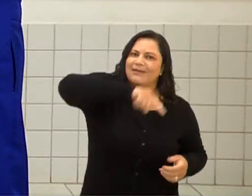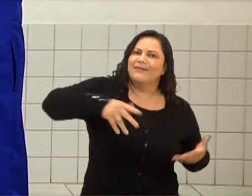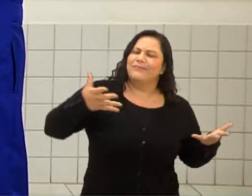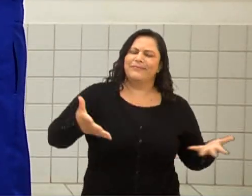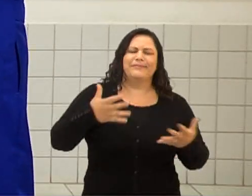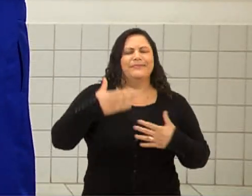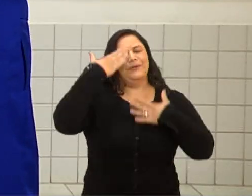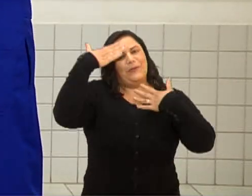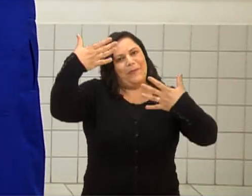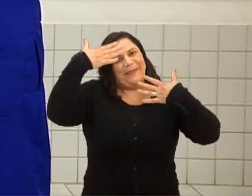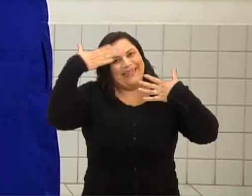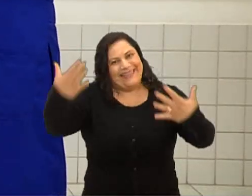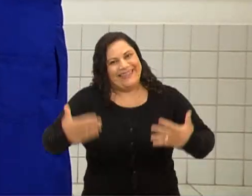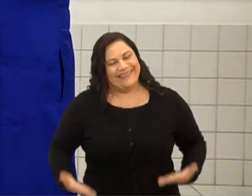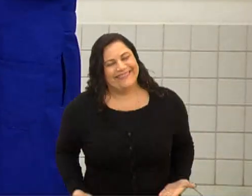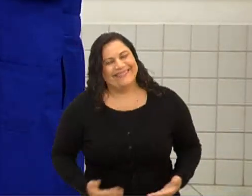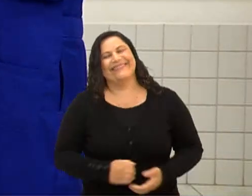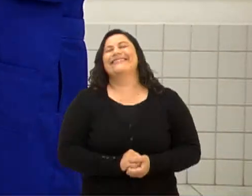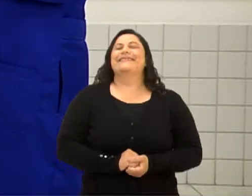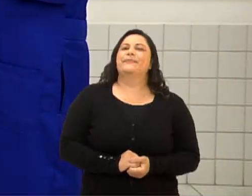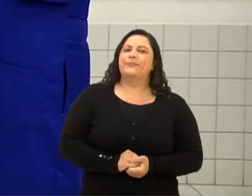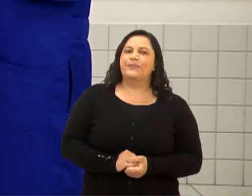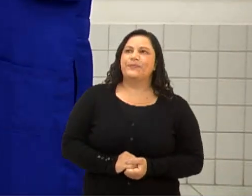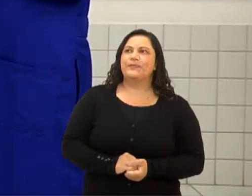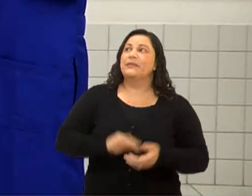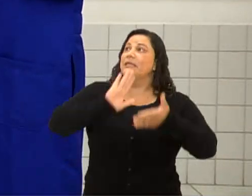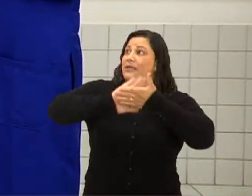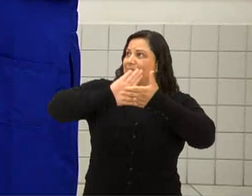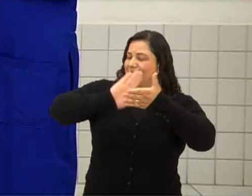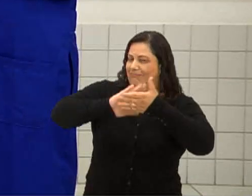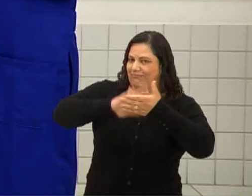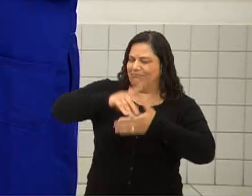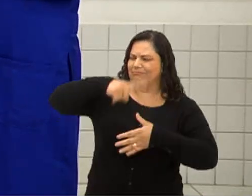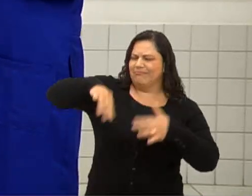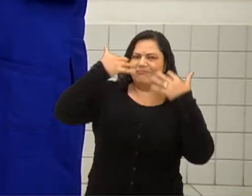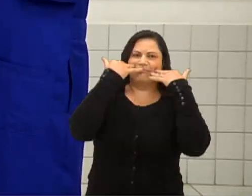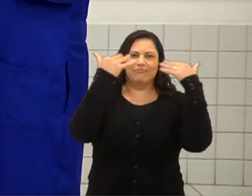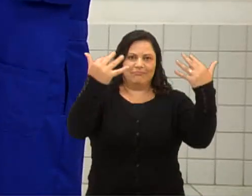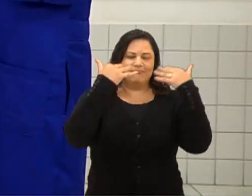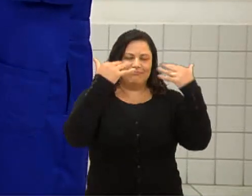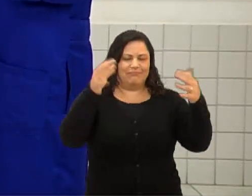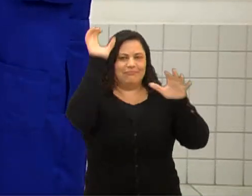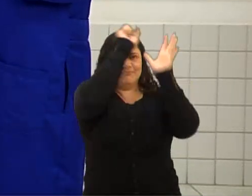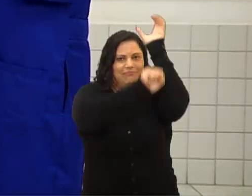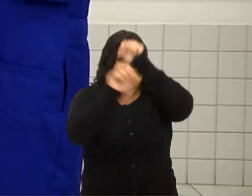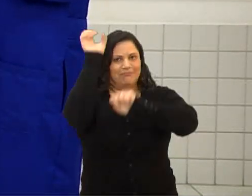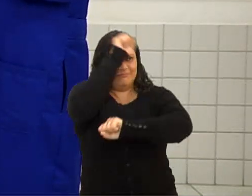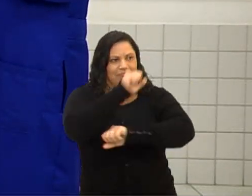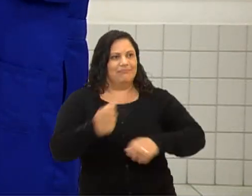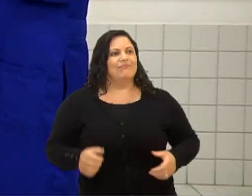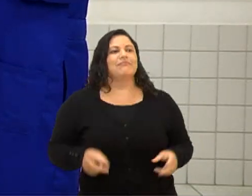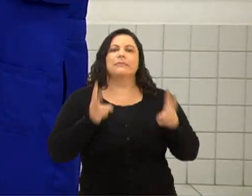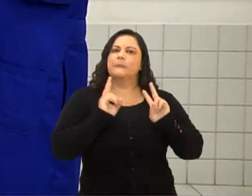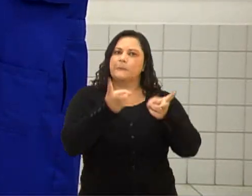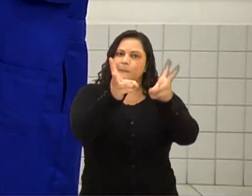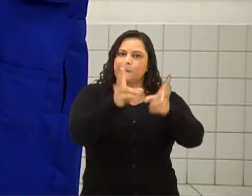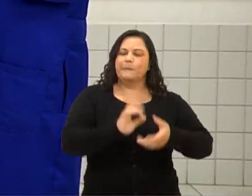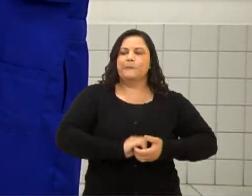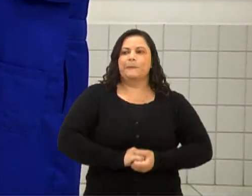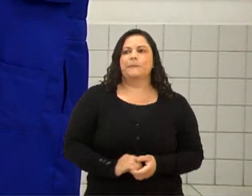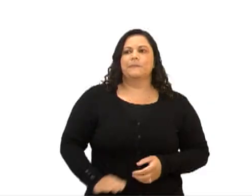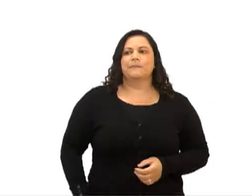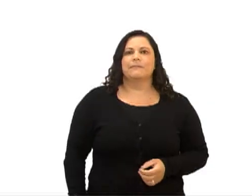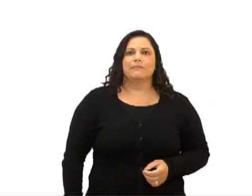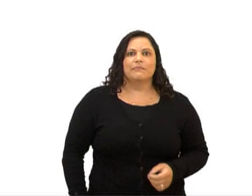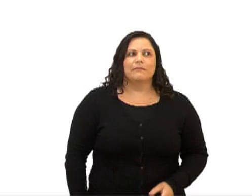querido, muito grata mesmo, ok? Parabéns por estar aí acompanhando, assistindo e aprendendo, né? Continuando, então.